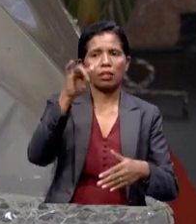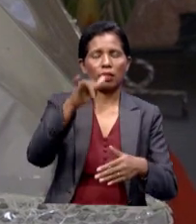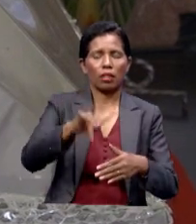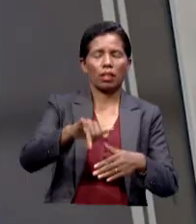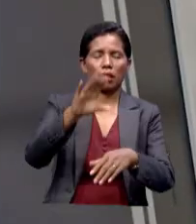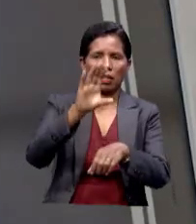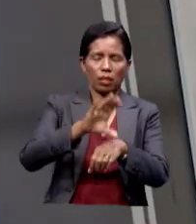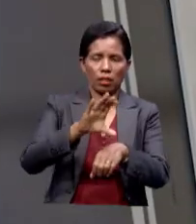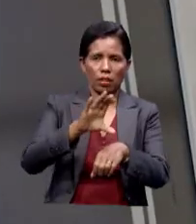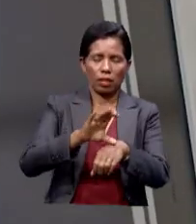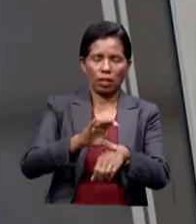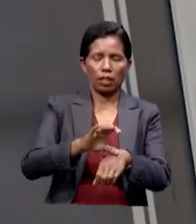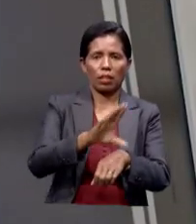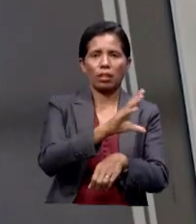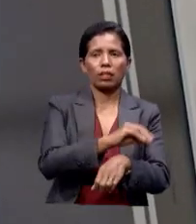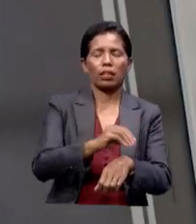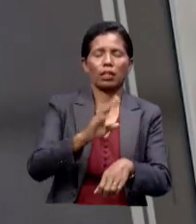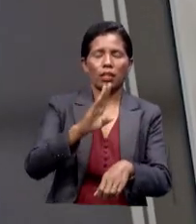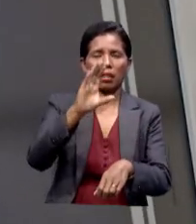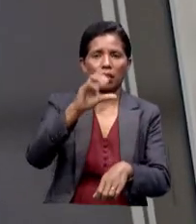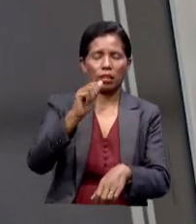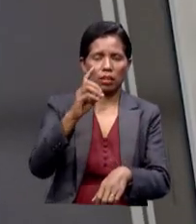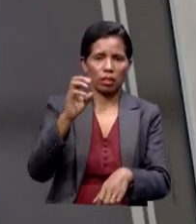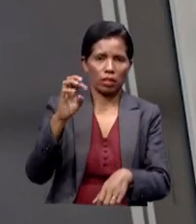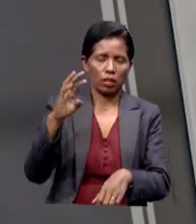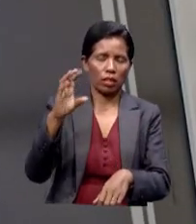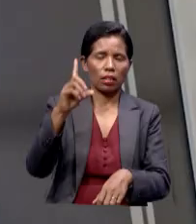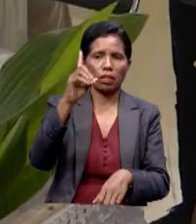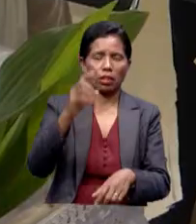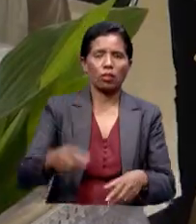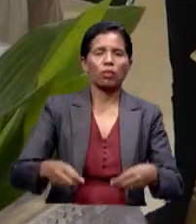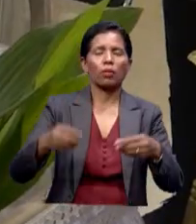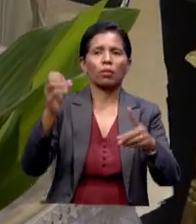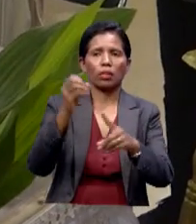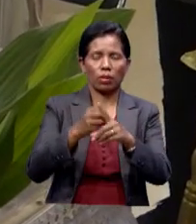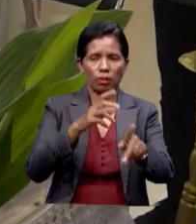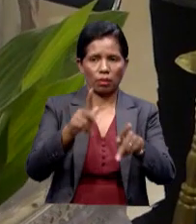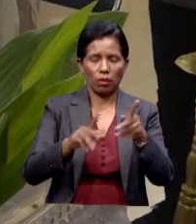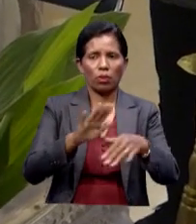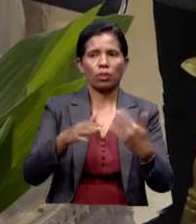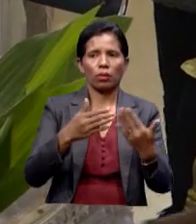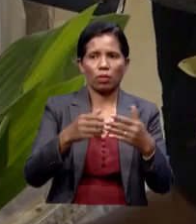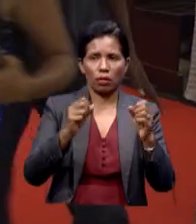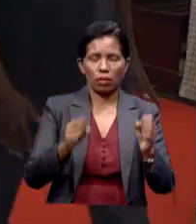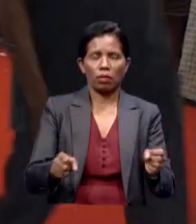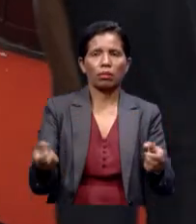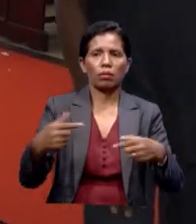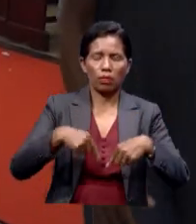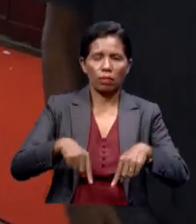Nossa Senhora Imaculada Conceição Catedral Dili, onde foi oportunidade basaran sira atu bele bahasa